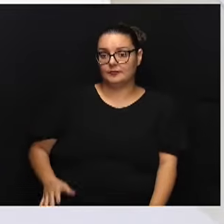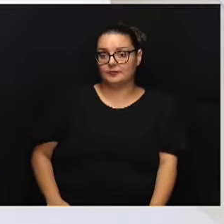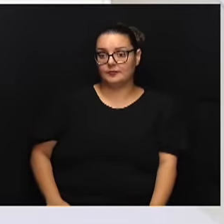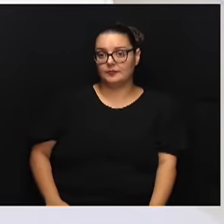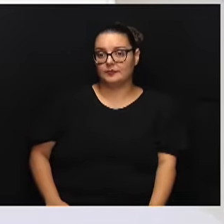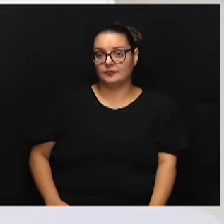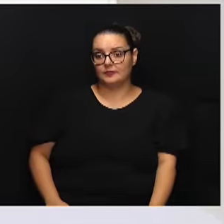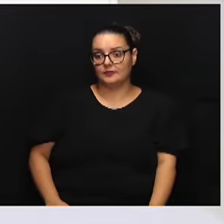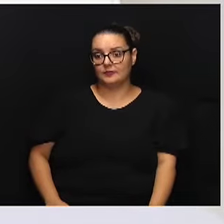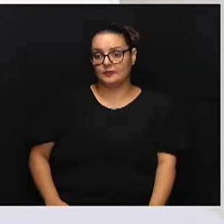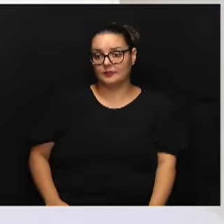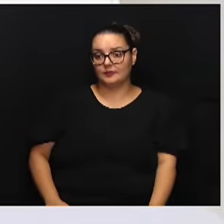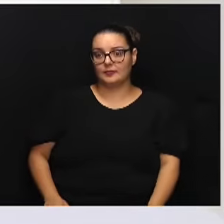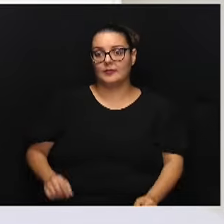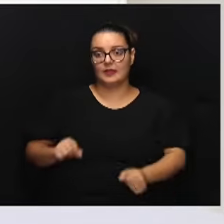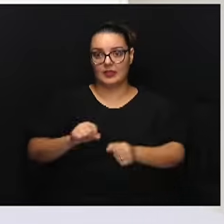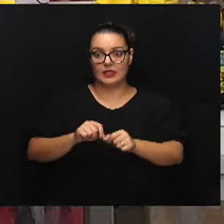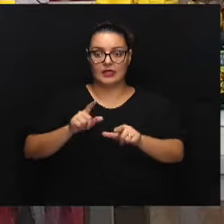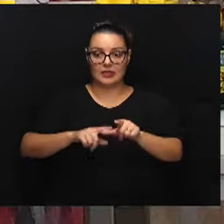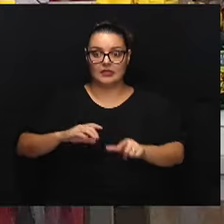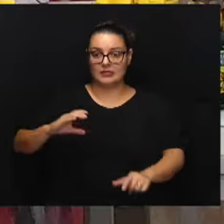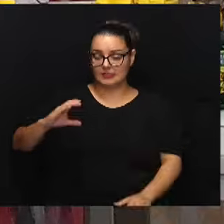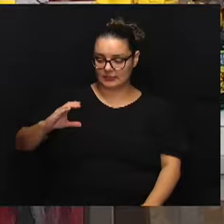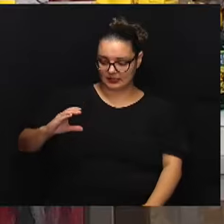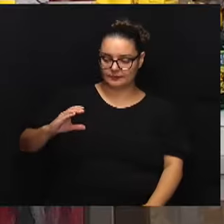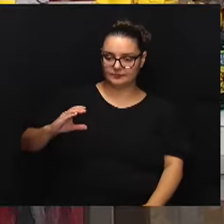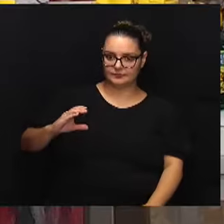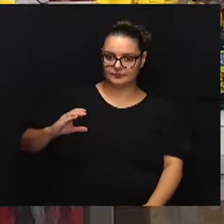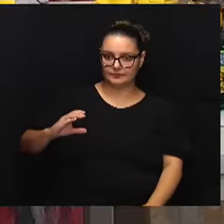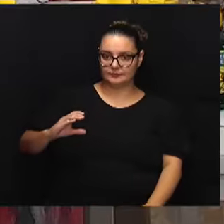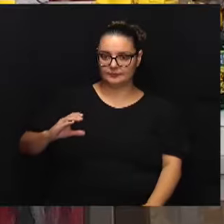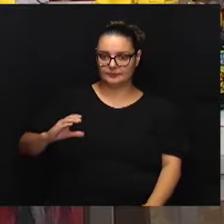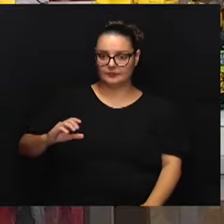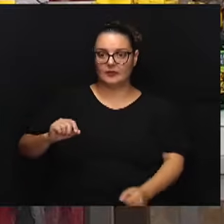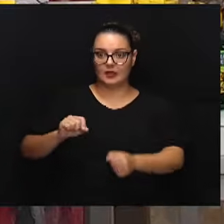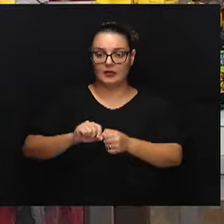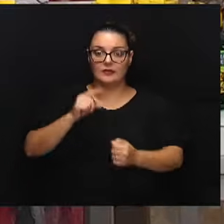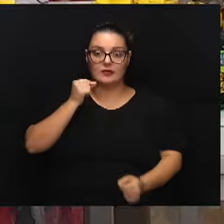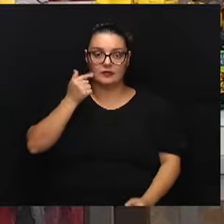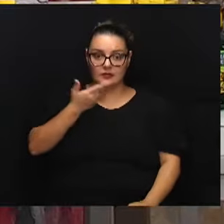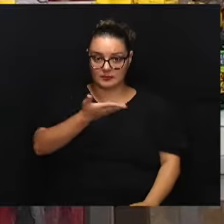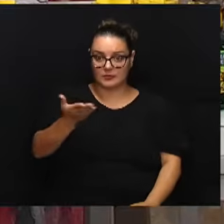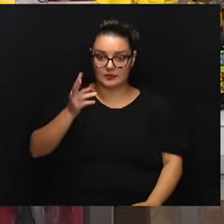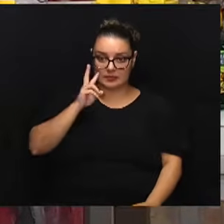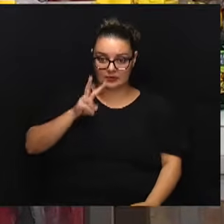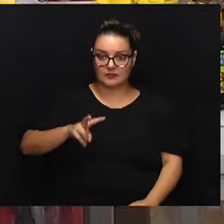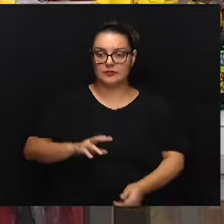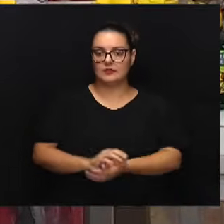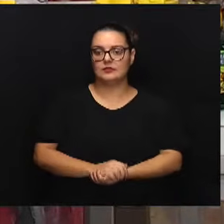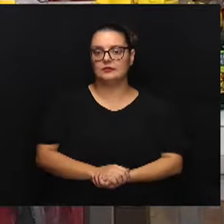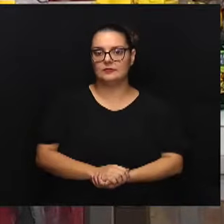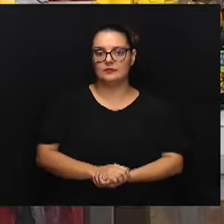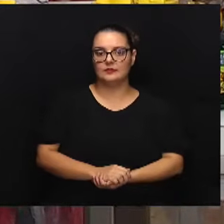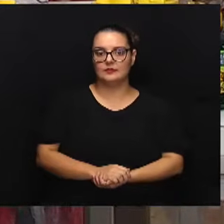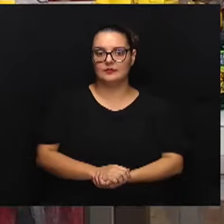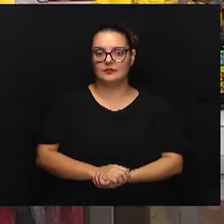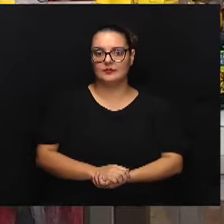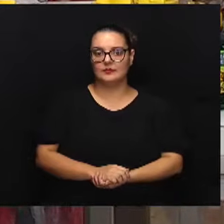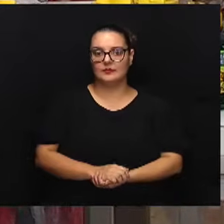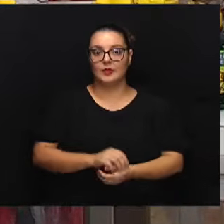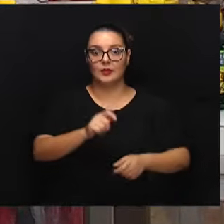ó, vamos fazer uma letra C. Vou fazer com lápis para vocês, tá? Legal pro pessoal de